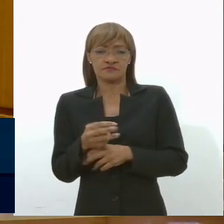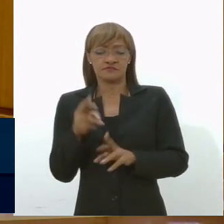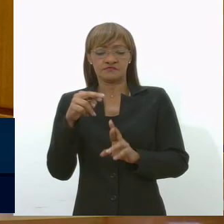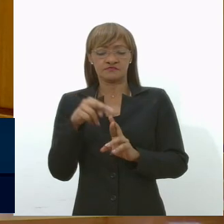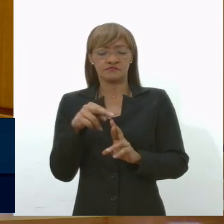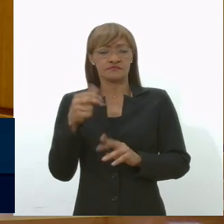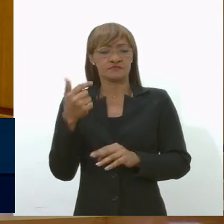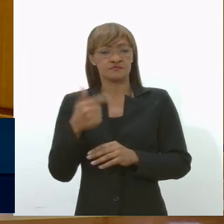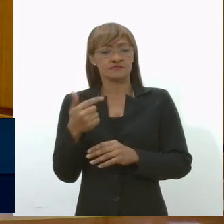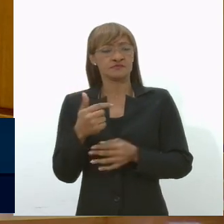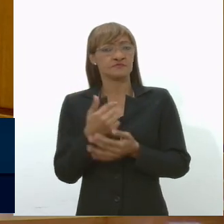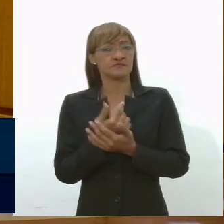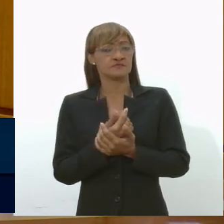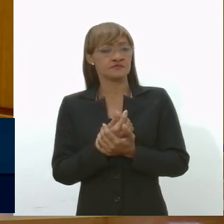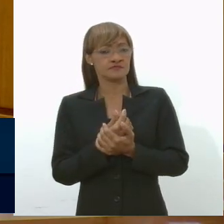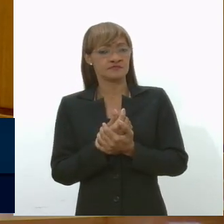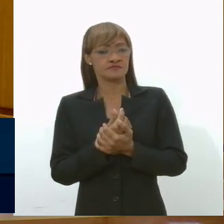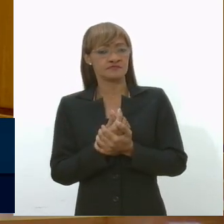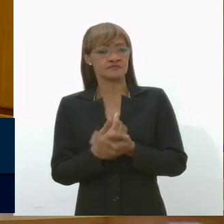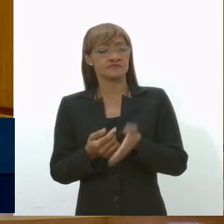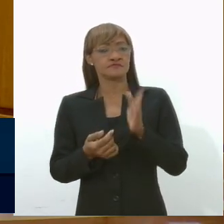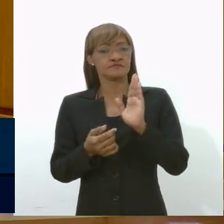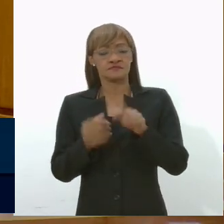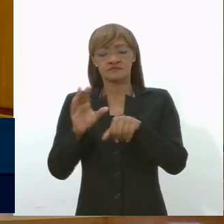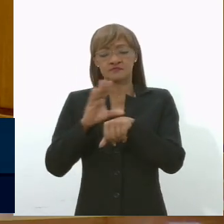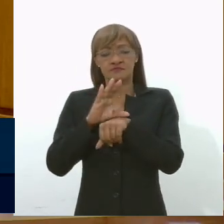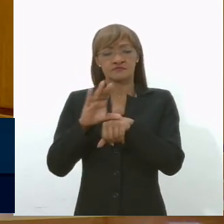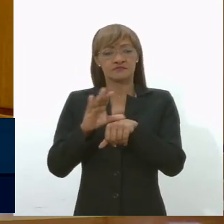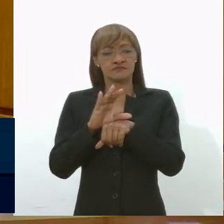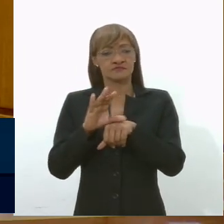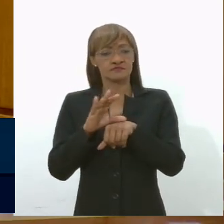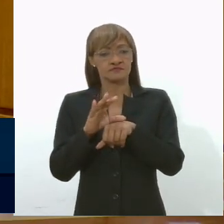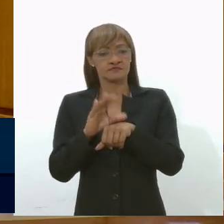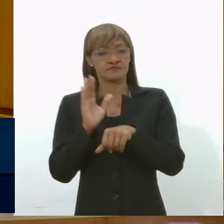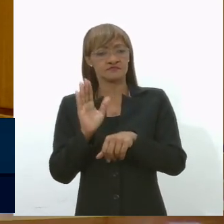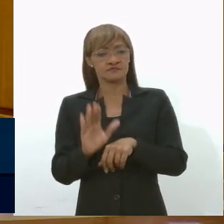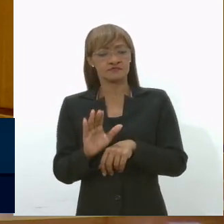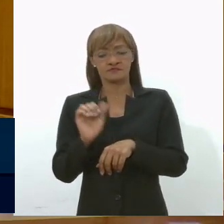da nossa e da Constituição do Amapá, são